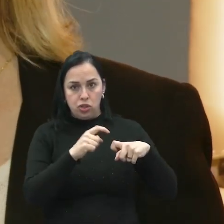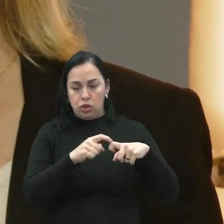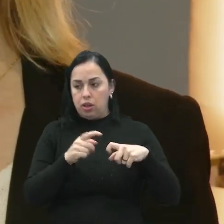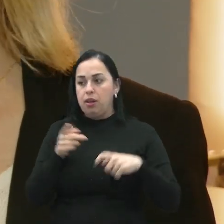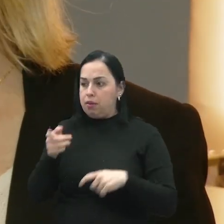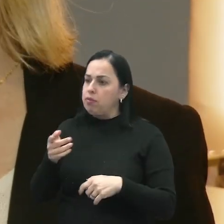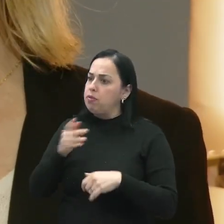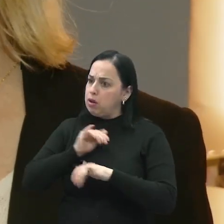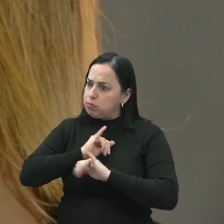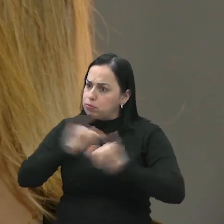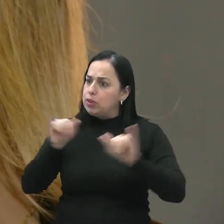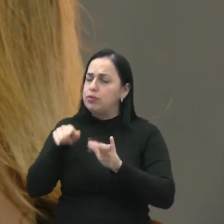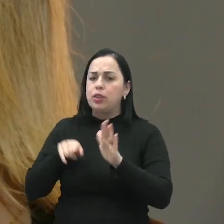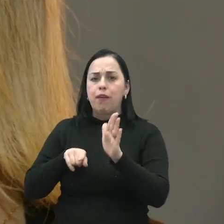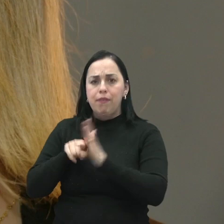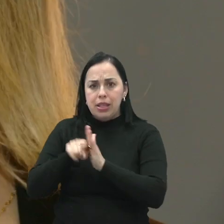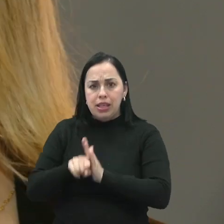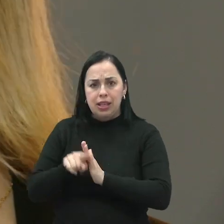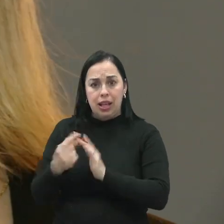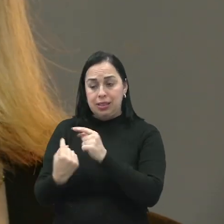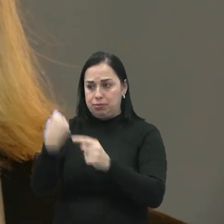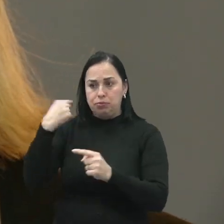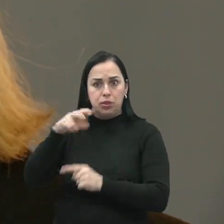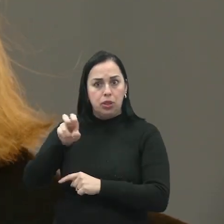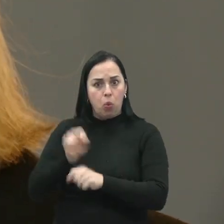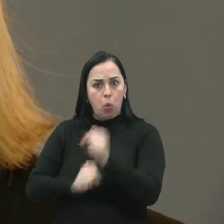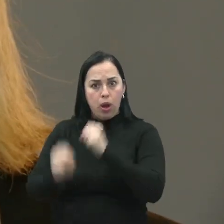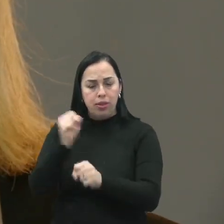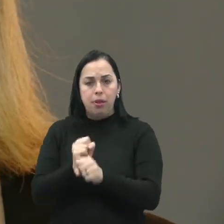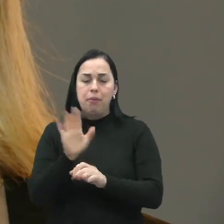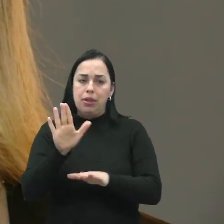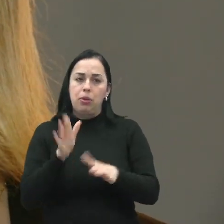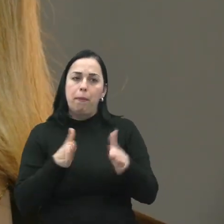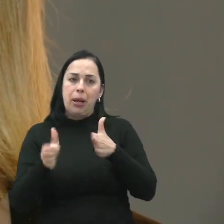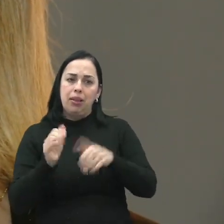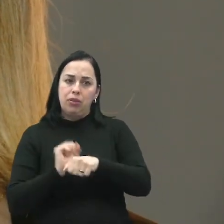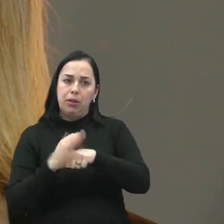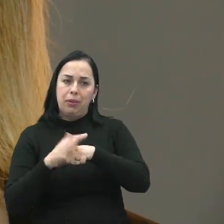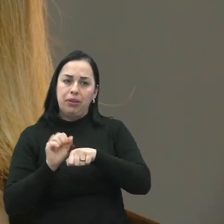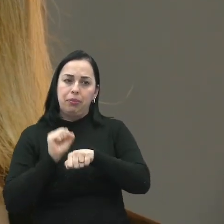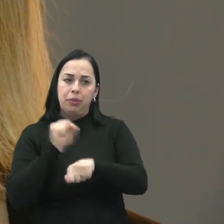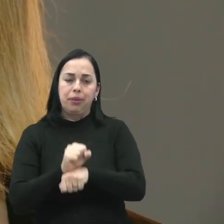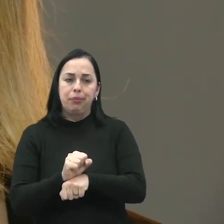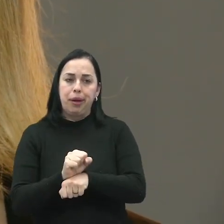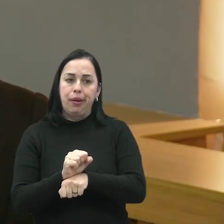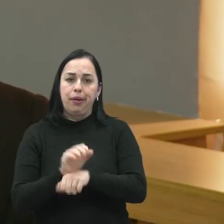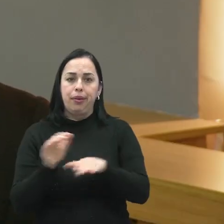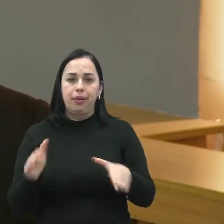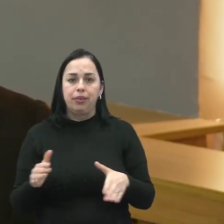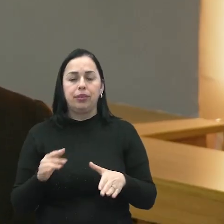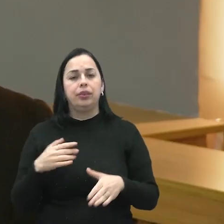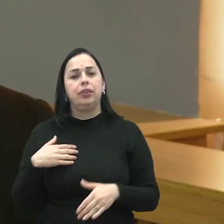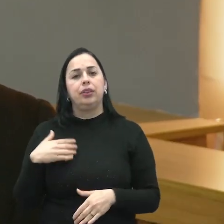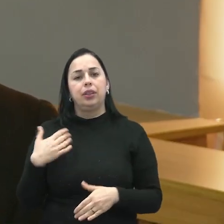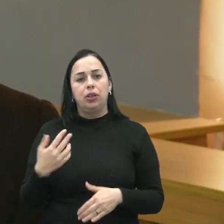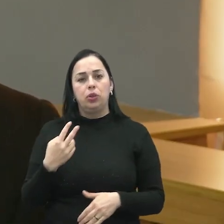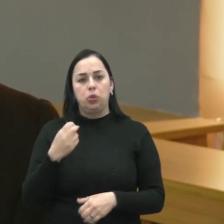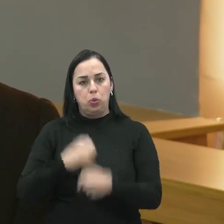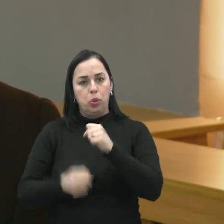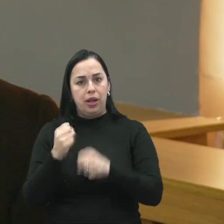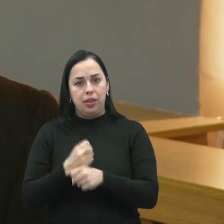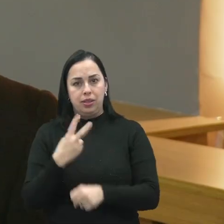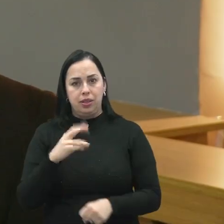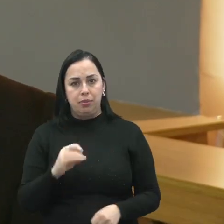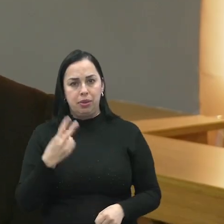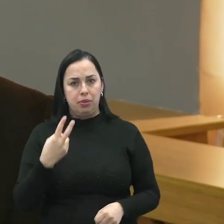para fazer a colonoscopia há 5 anos, mas com a pandemia acabou adiando o exame. Em 2023 eu tive